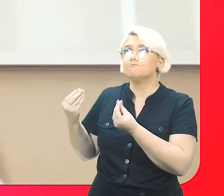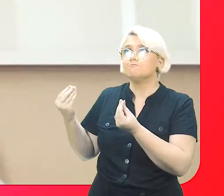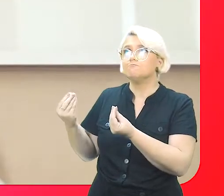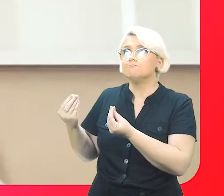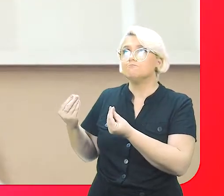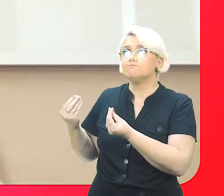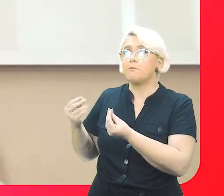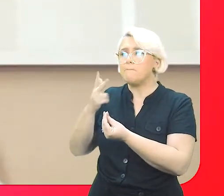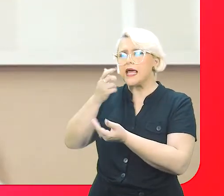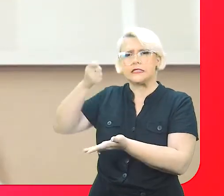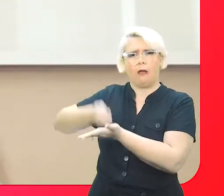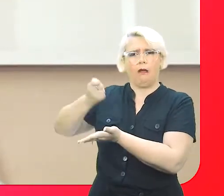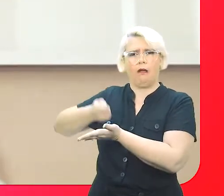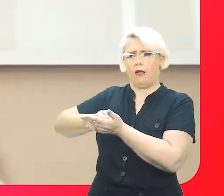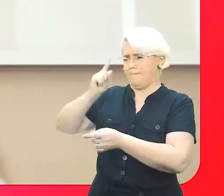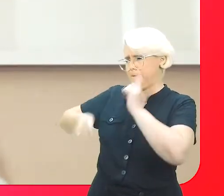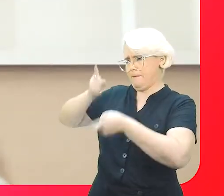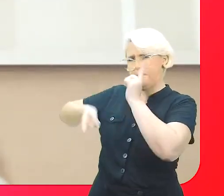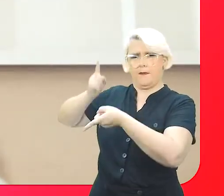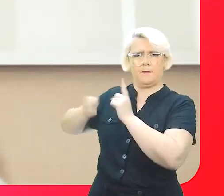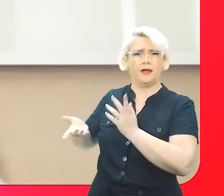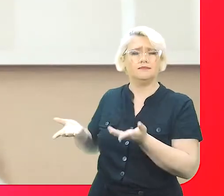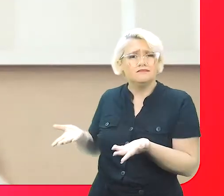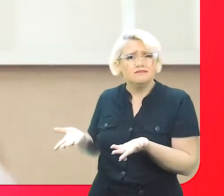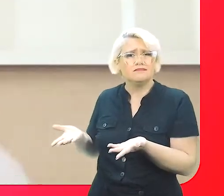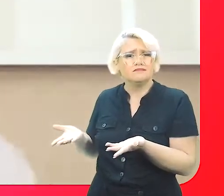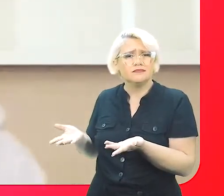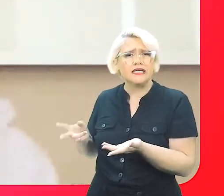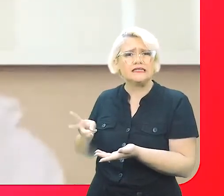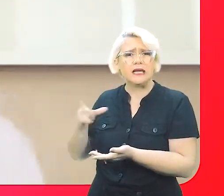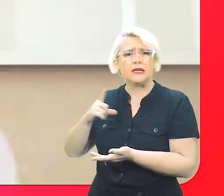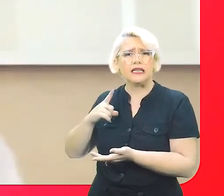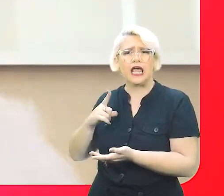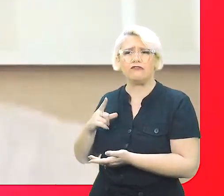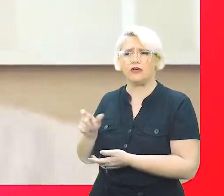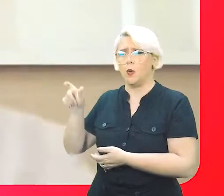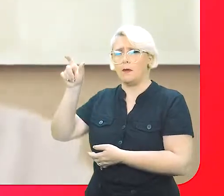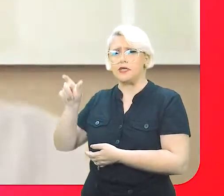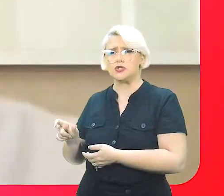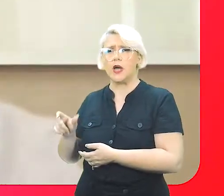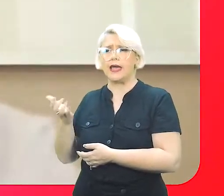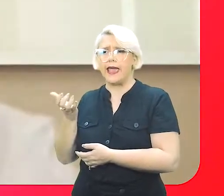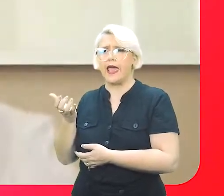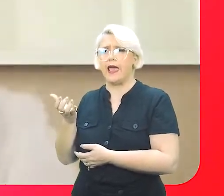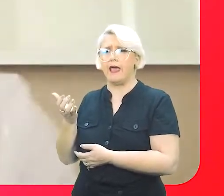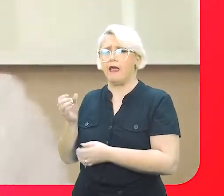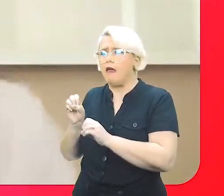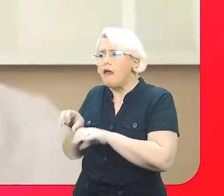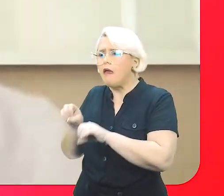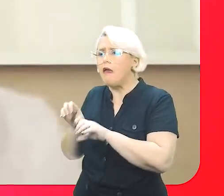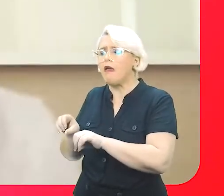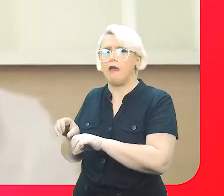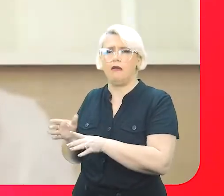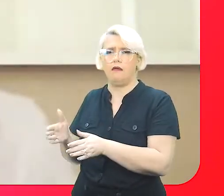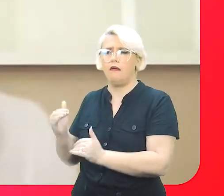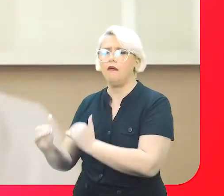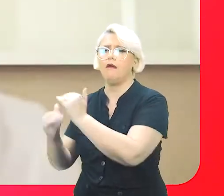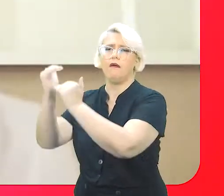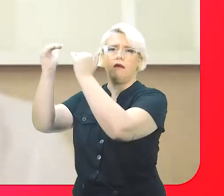de doutrinação, né? Sempre teve um sujeito que ela quis construir